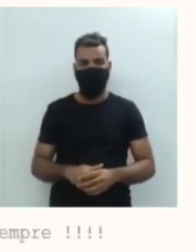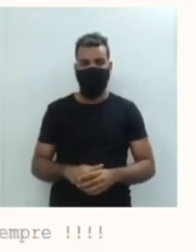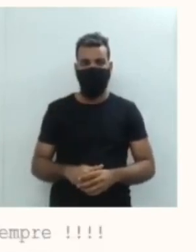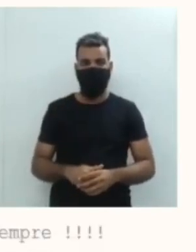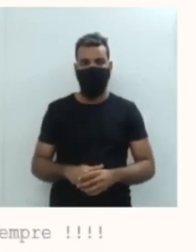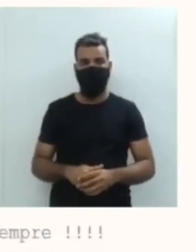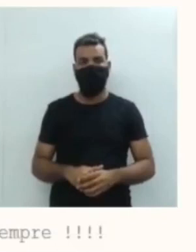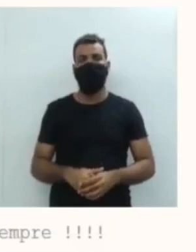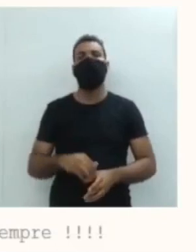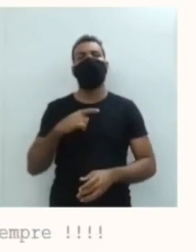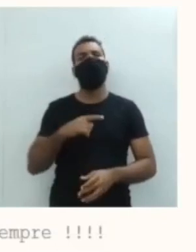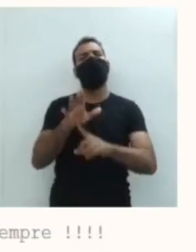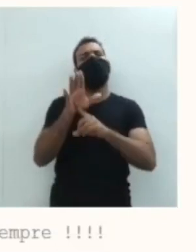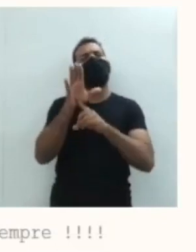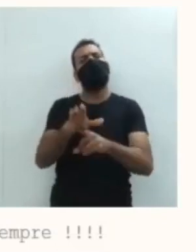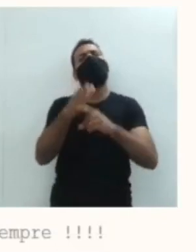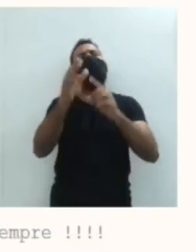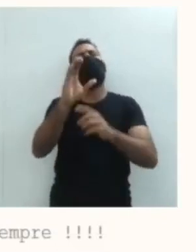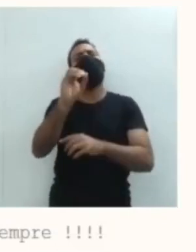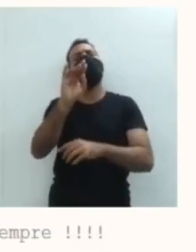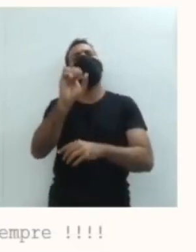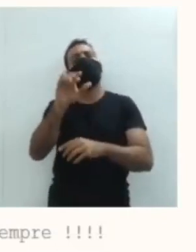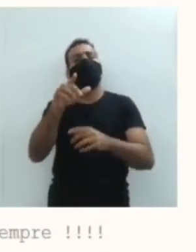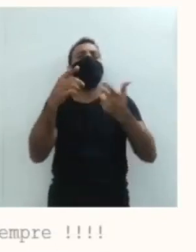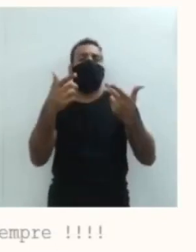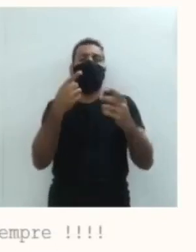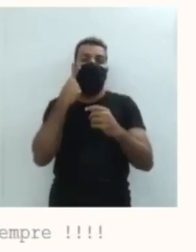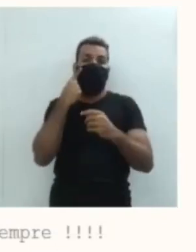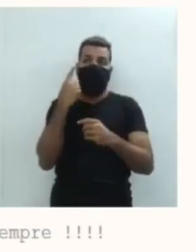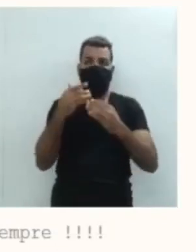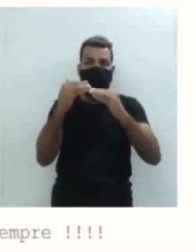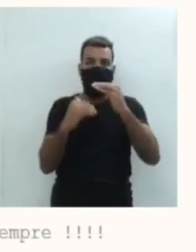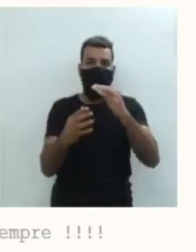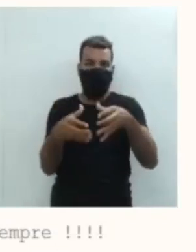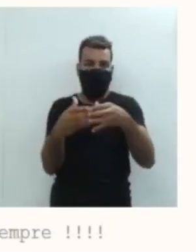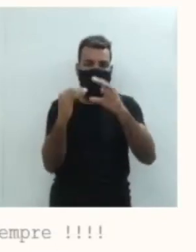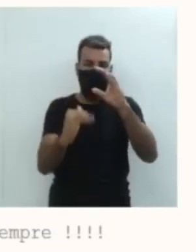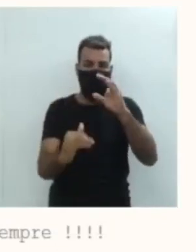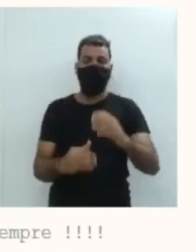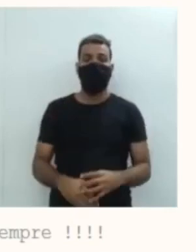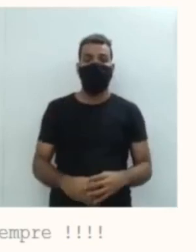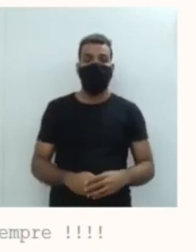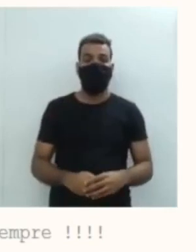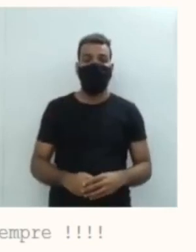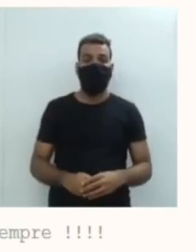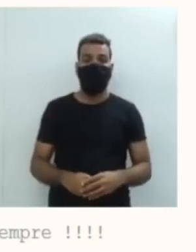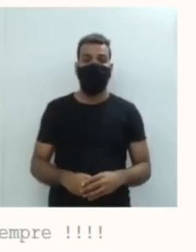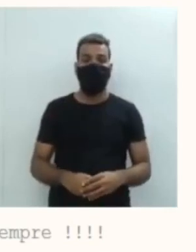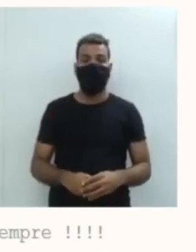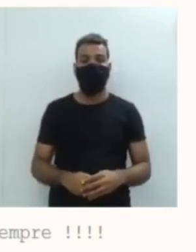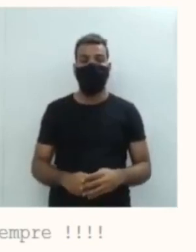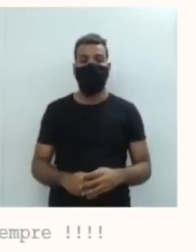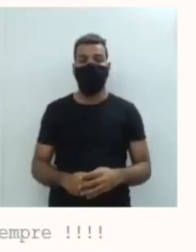está relacionada a nossa classe cortesia que nós vamos ver logo abaixo e nós temos aqui também o nosso